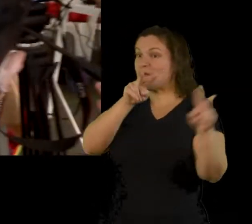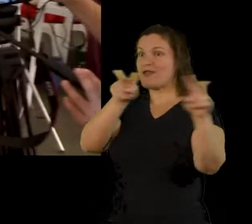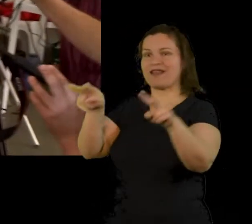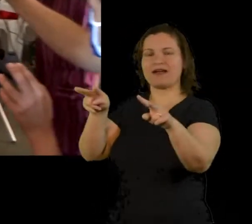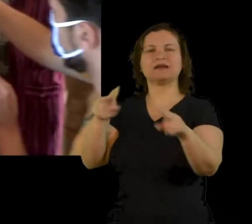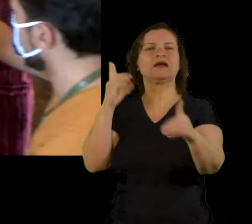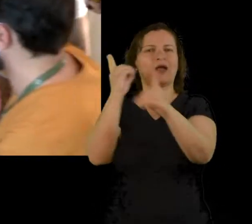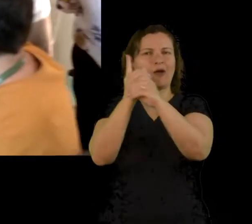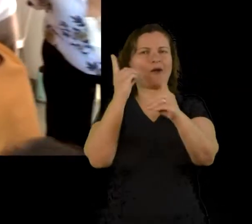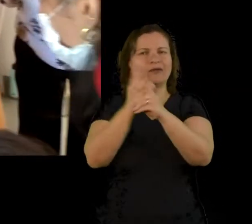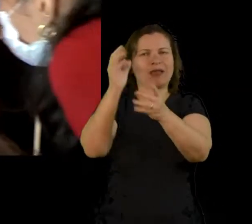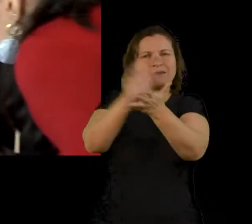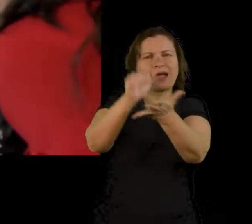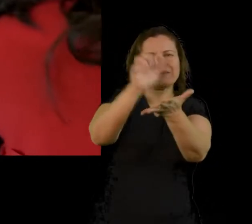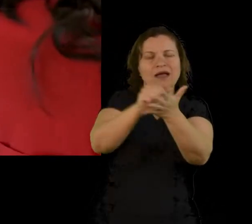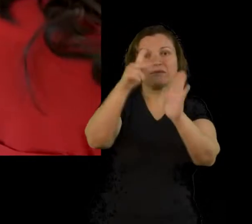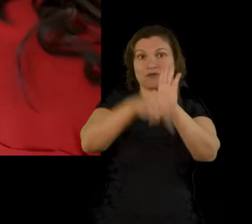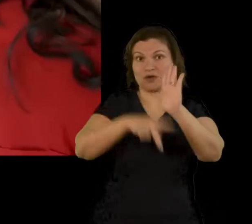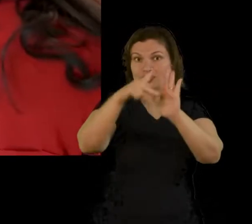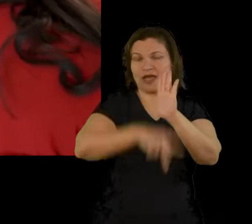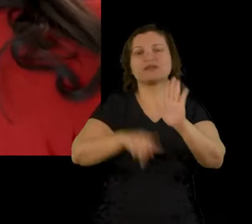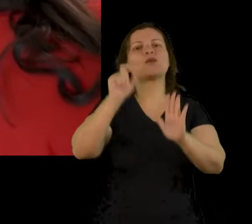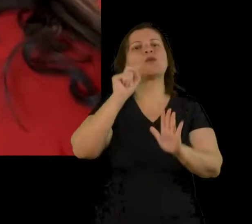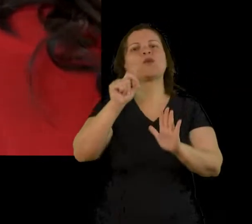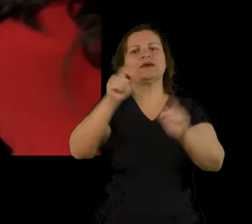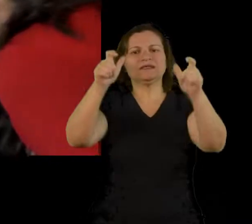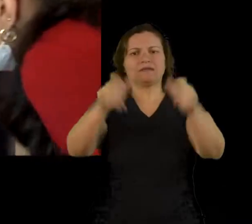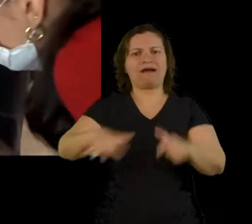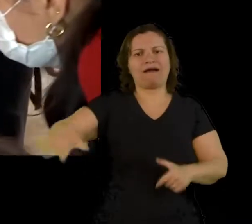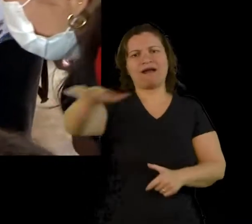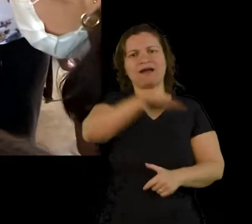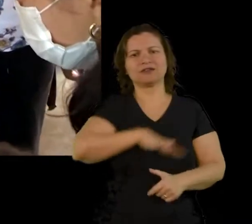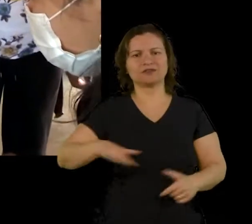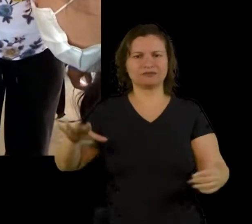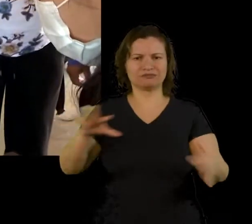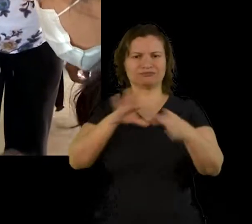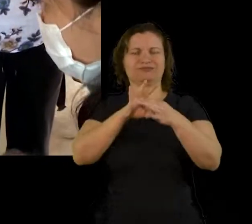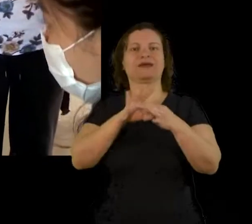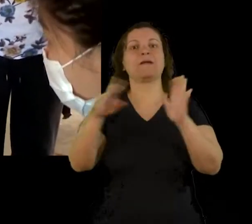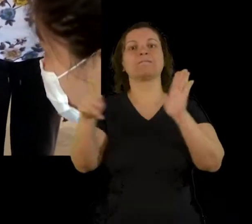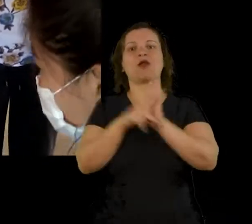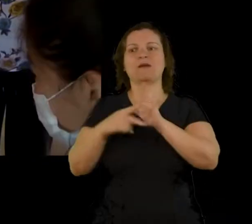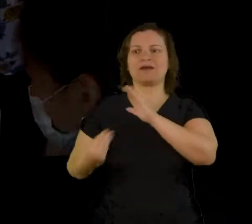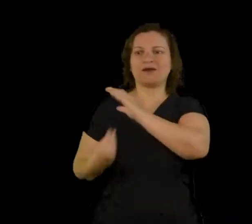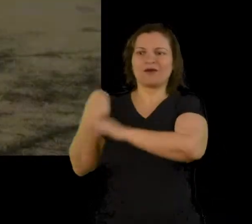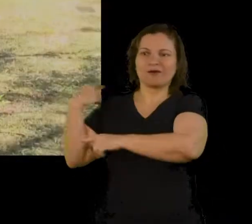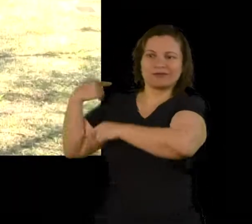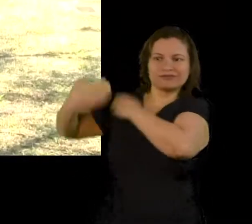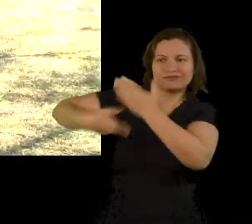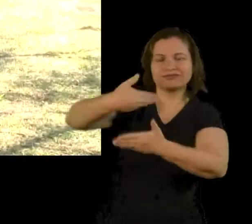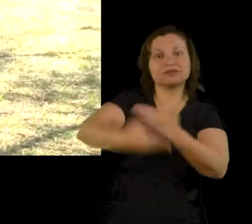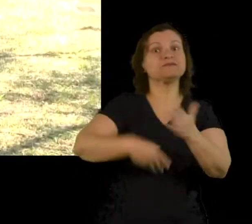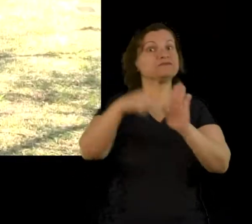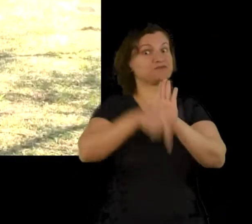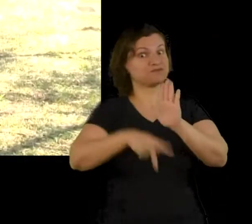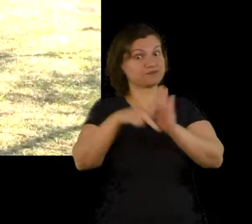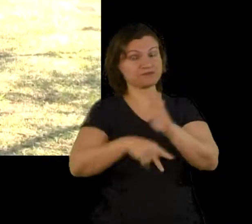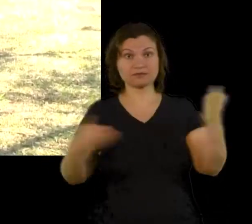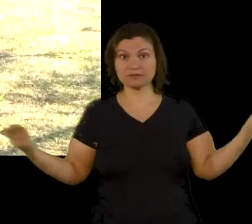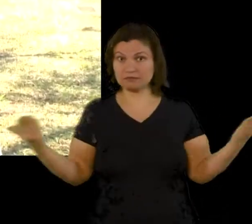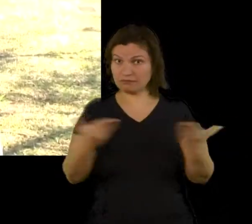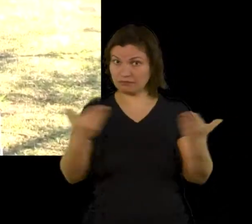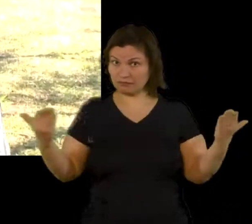Os encontros e registros do projeto servem como espaços de reconexão com as próprias origens. O projeto agora